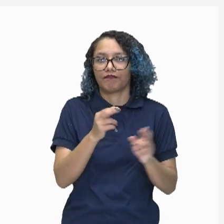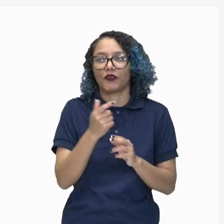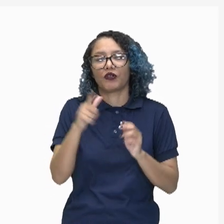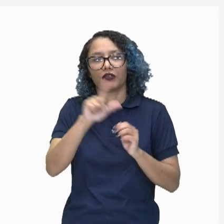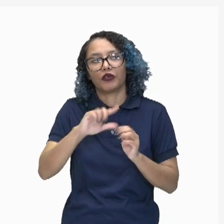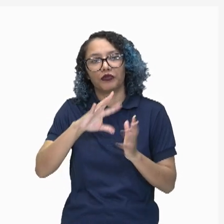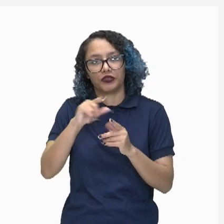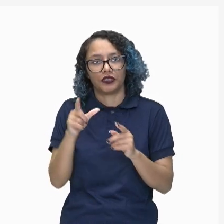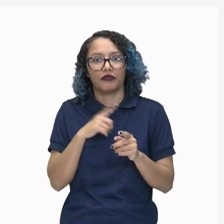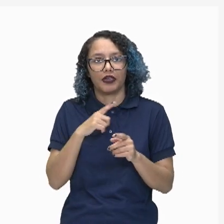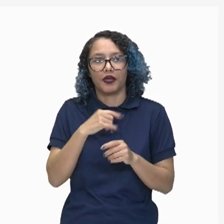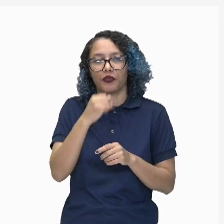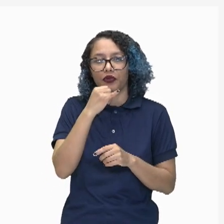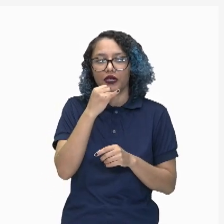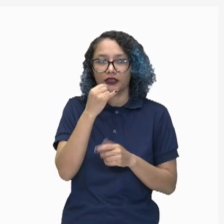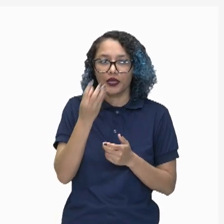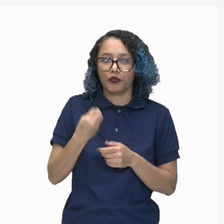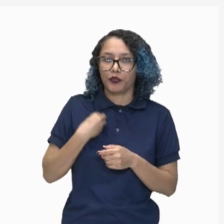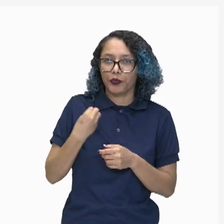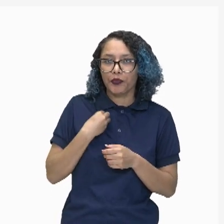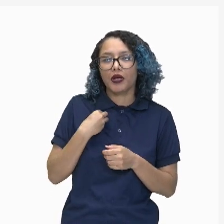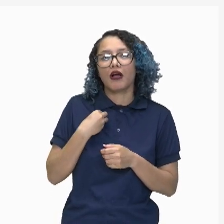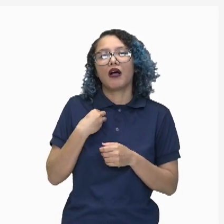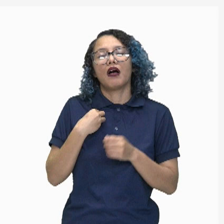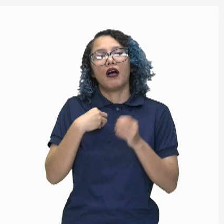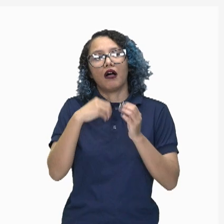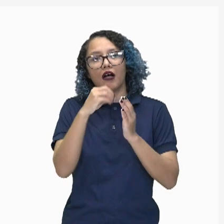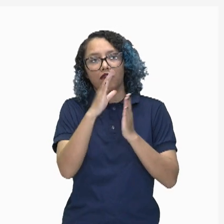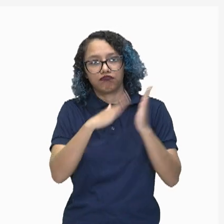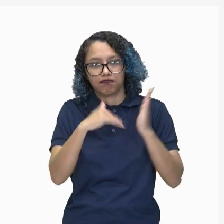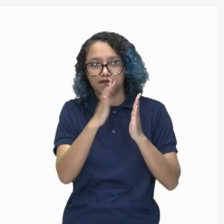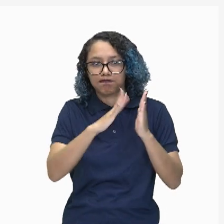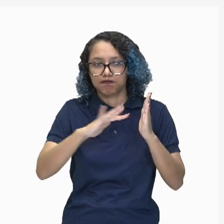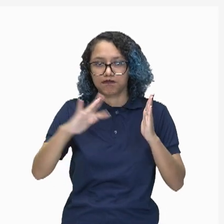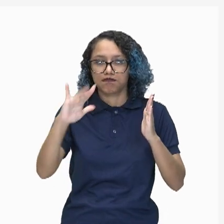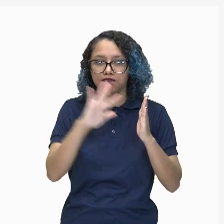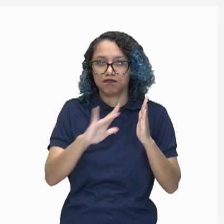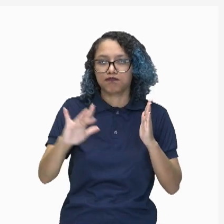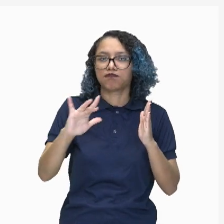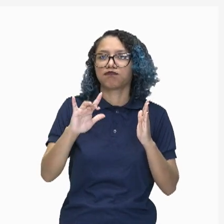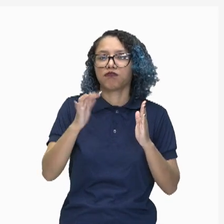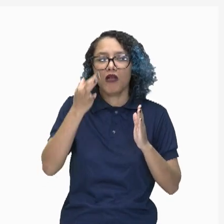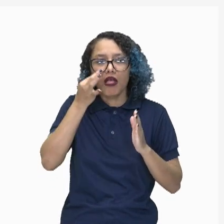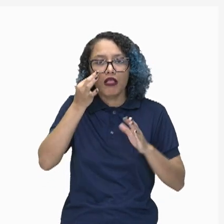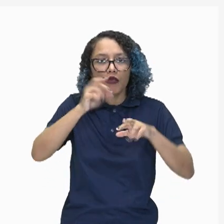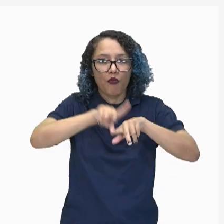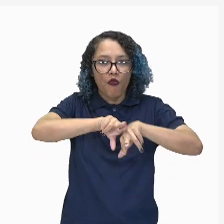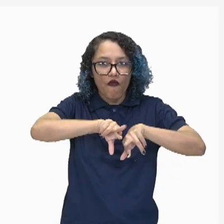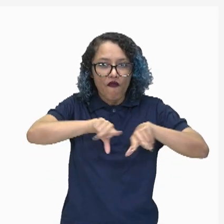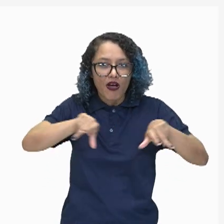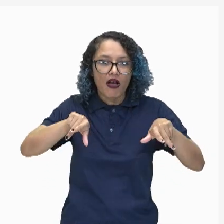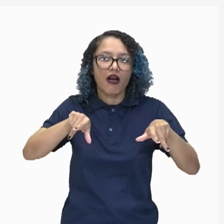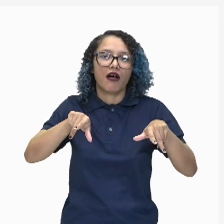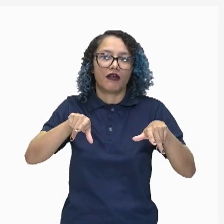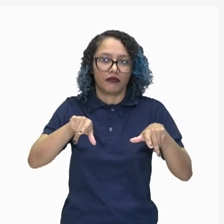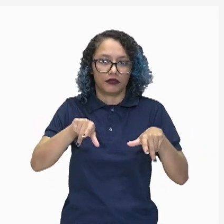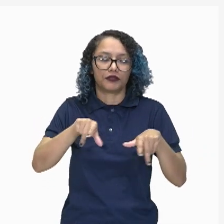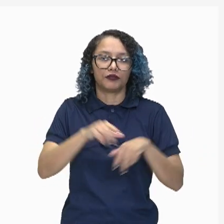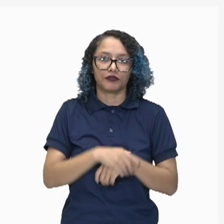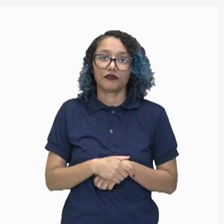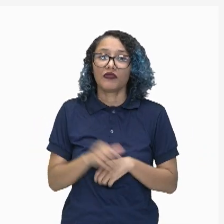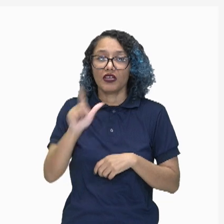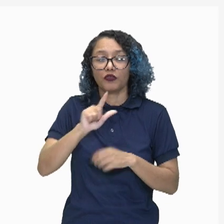como o existencialismo, surrealismo, realismo mágico, eram coisas produzidas pelo mundo, pela